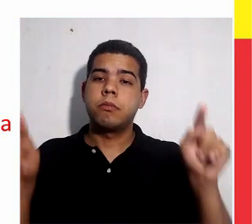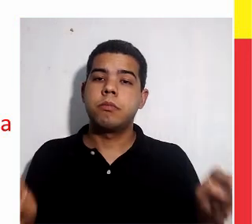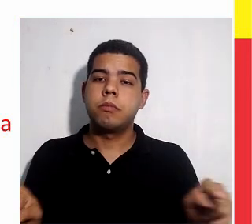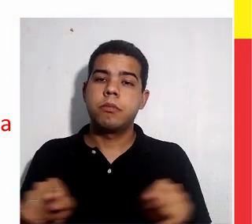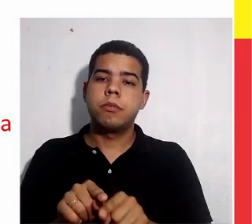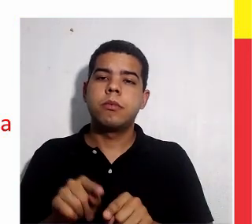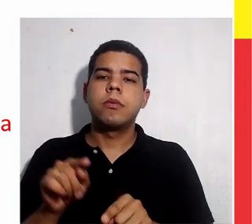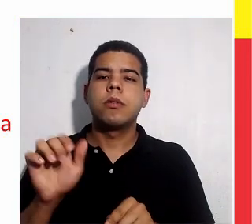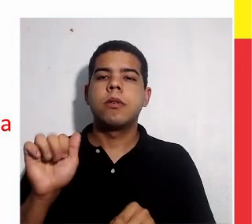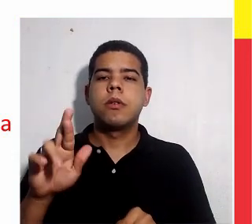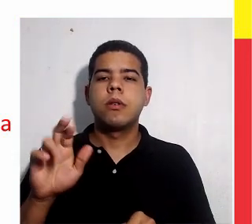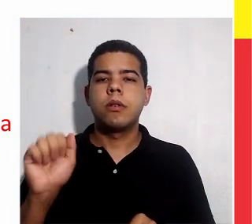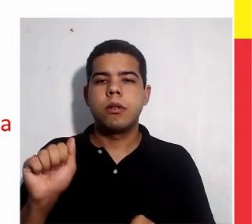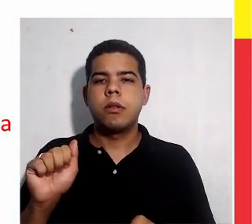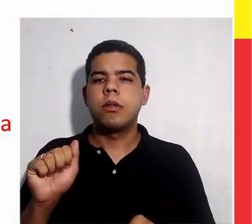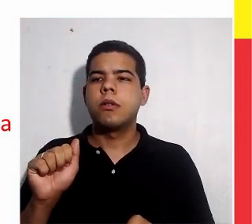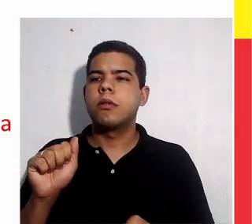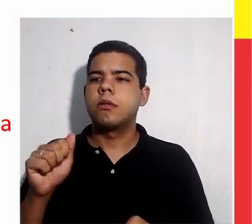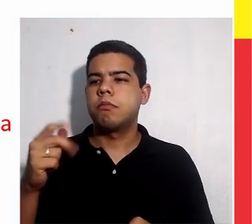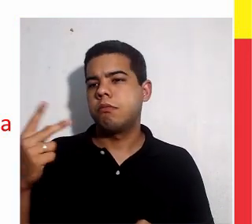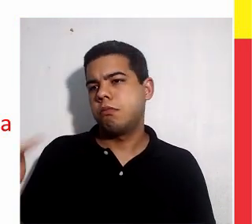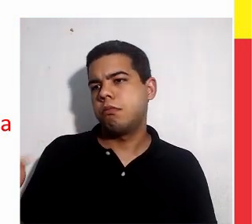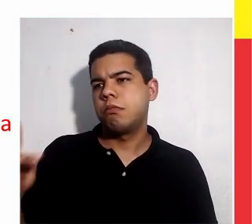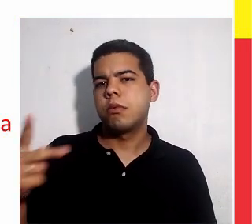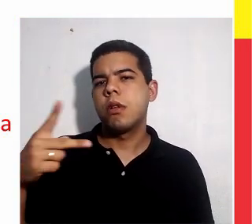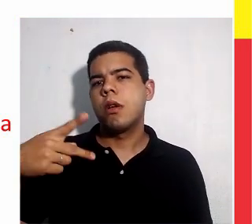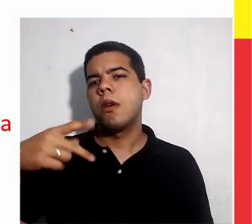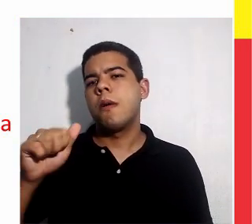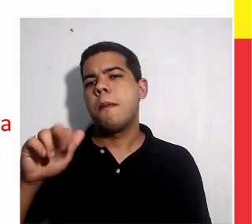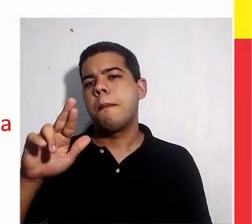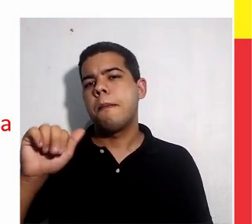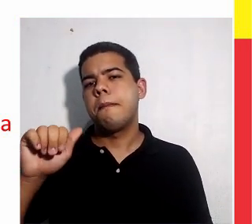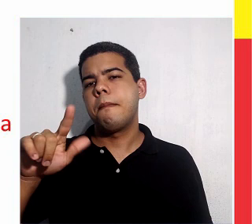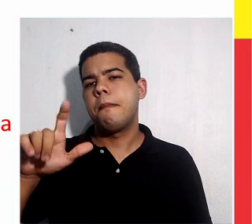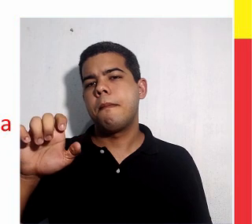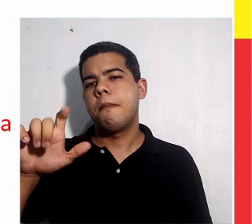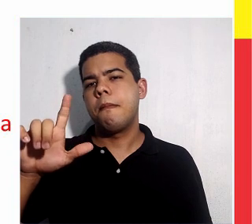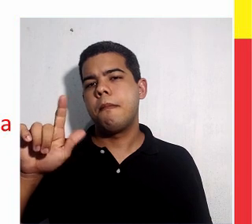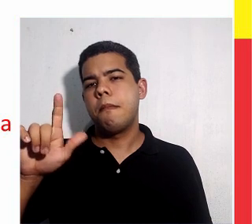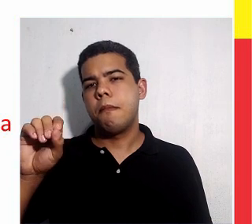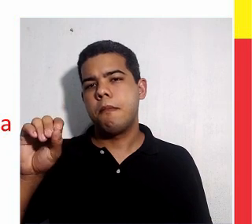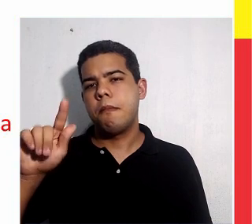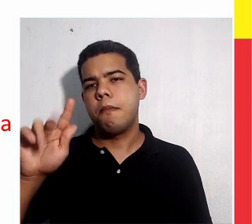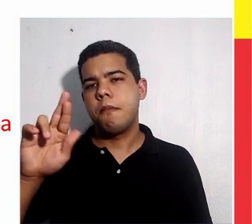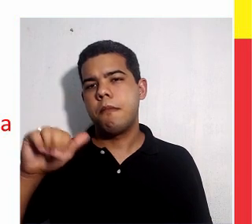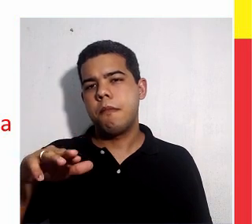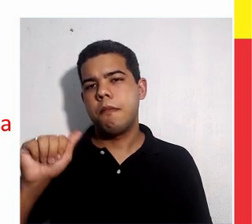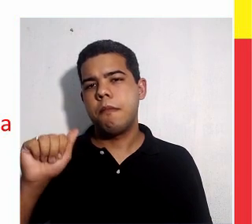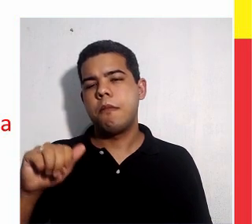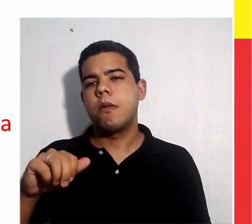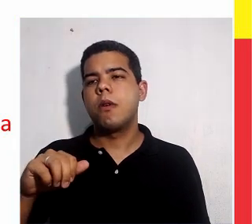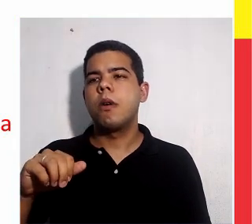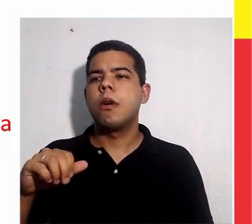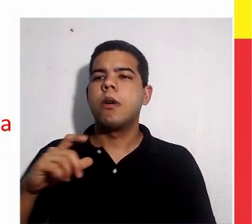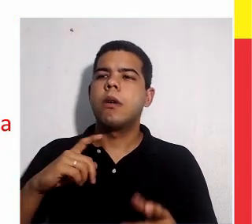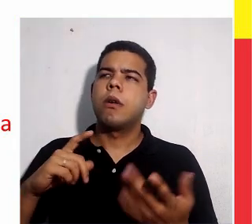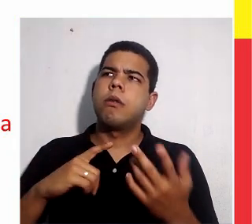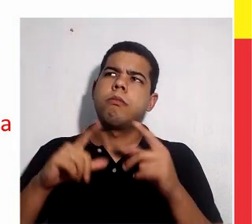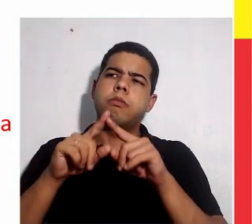retângulo, devemos calcular a área do paralelogramo assim como calculamos a área do